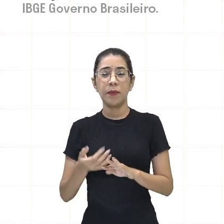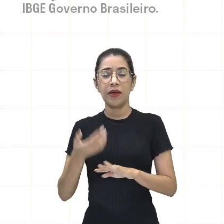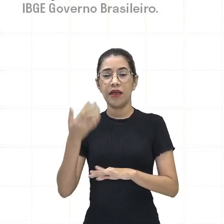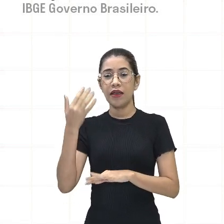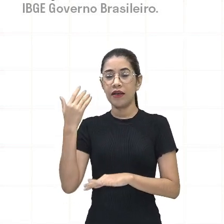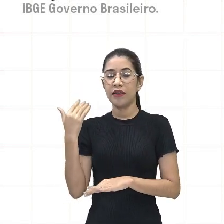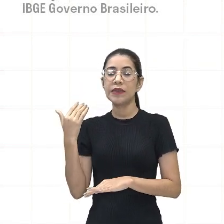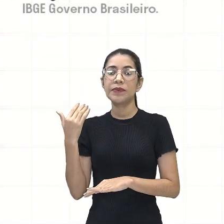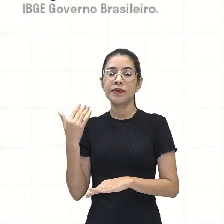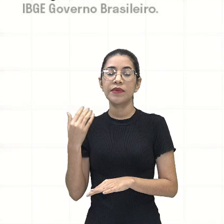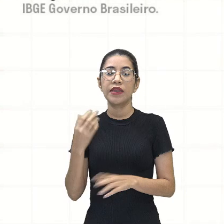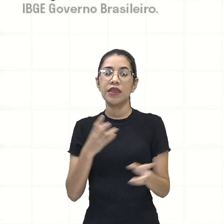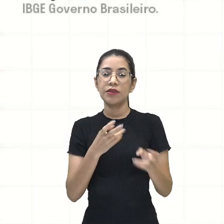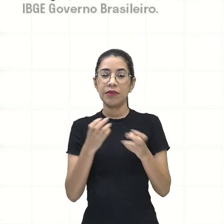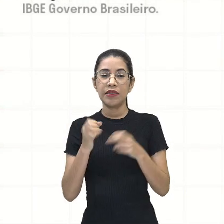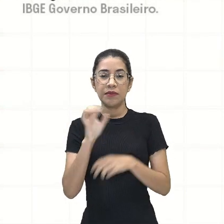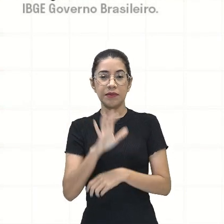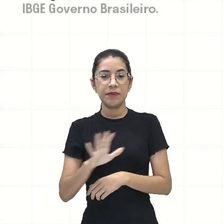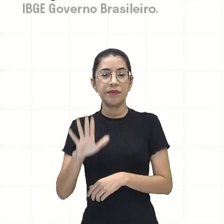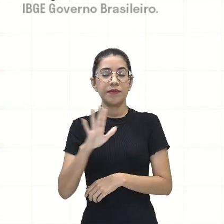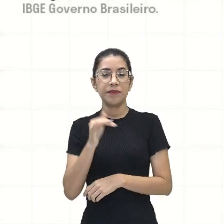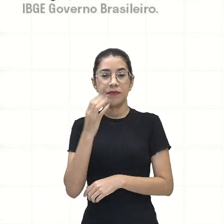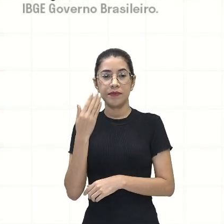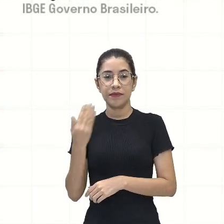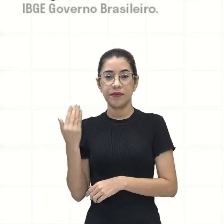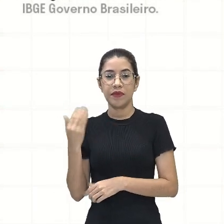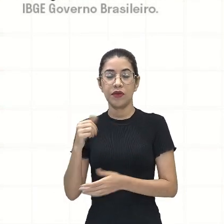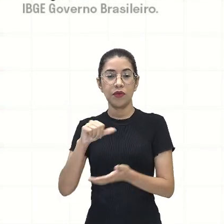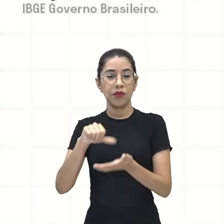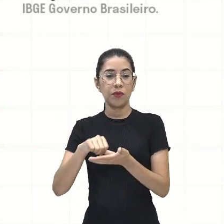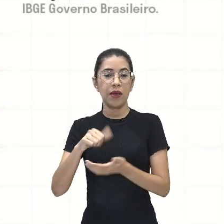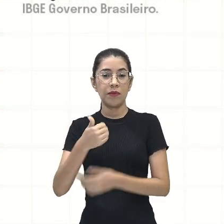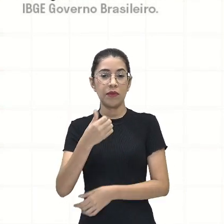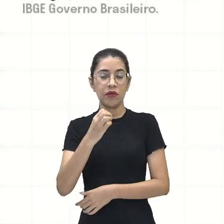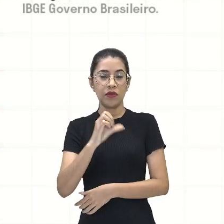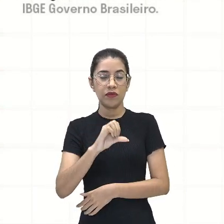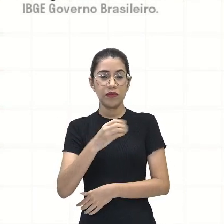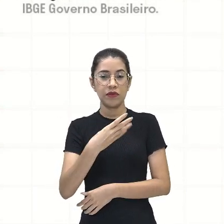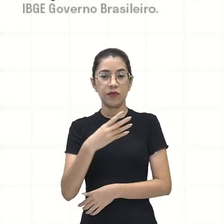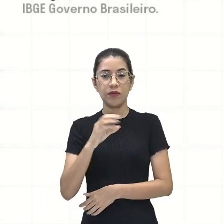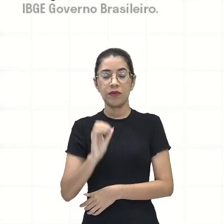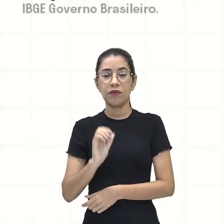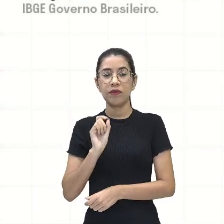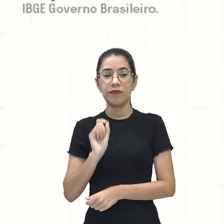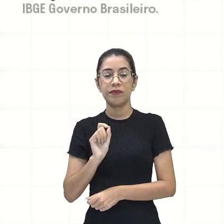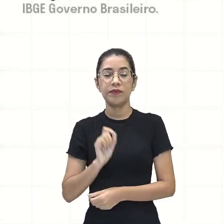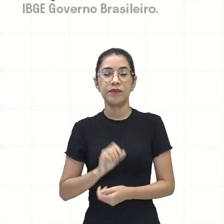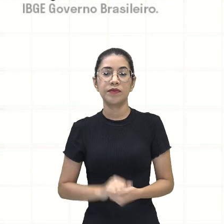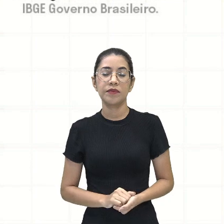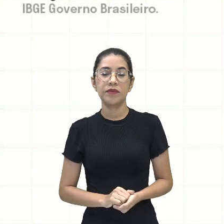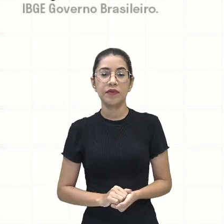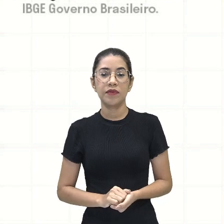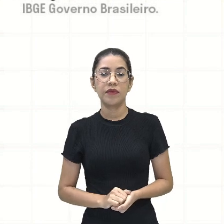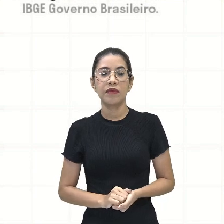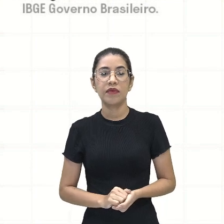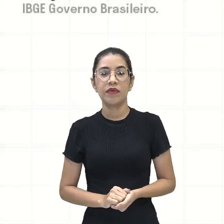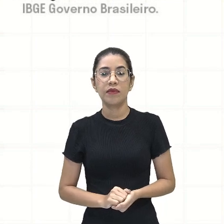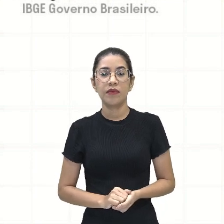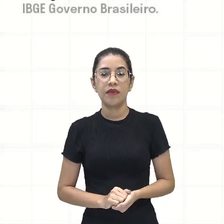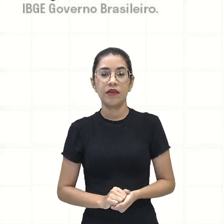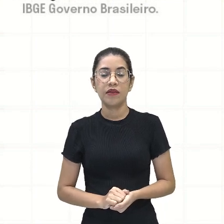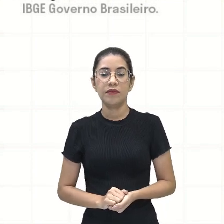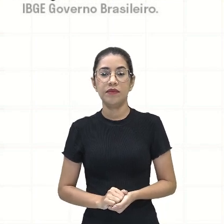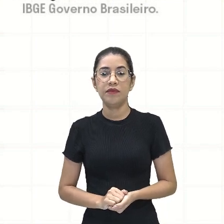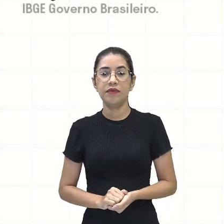aqui a gente vai observar no mapinha de 1940, olha. Então, observem bem aqui os mapas.